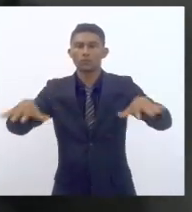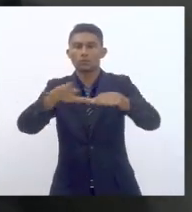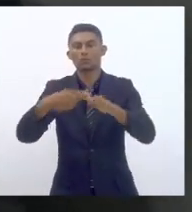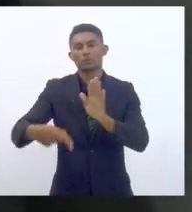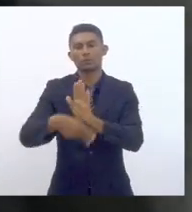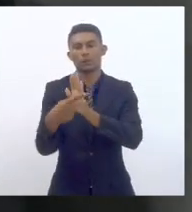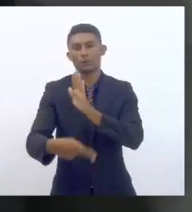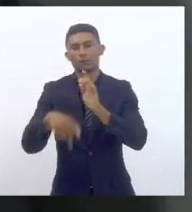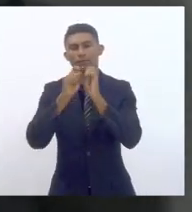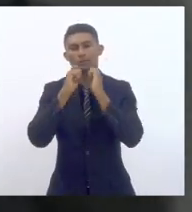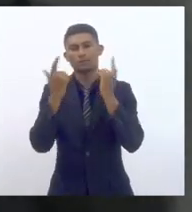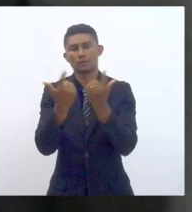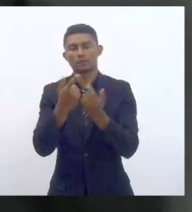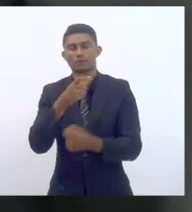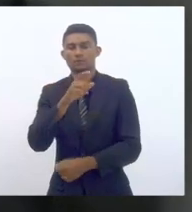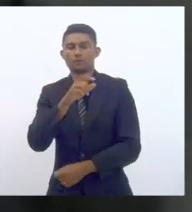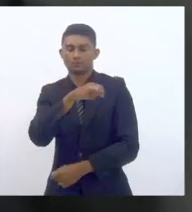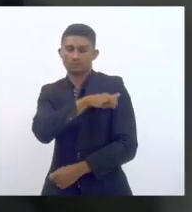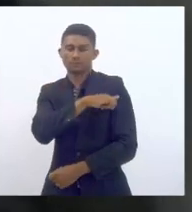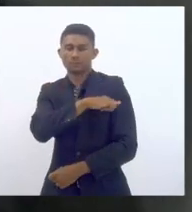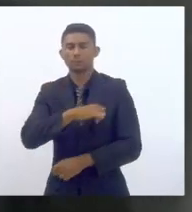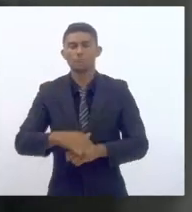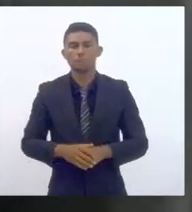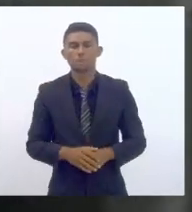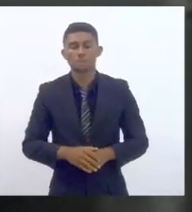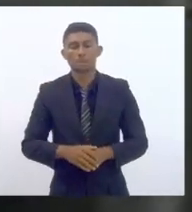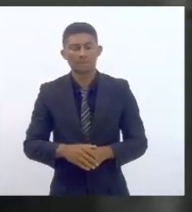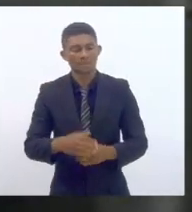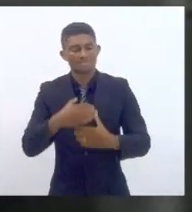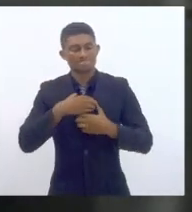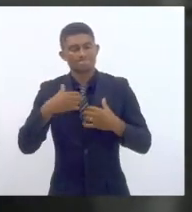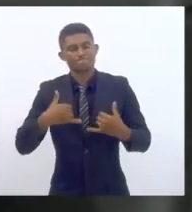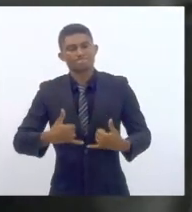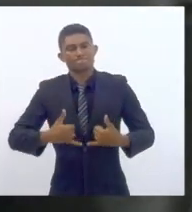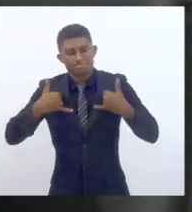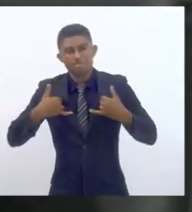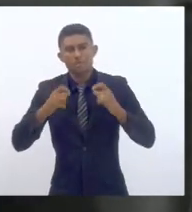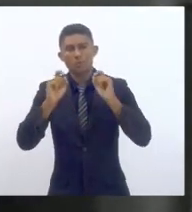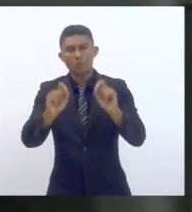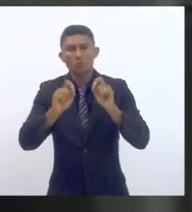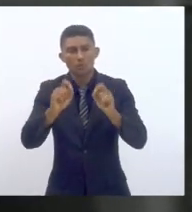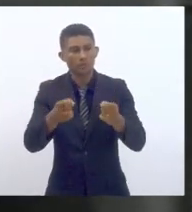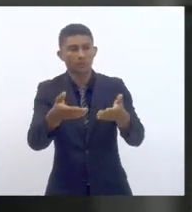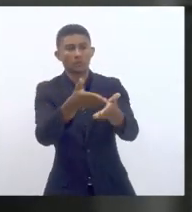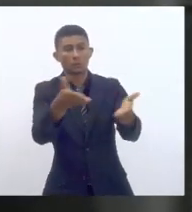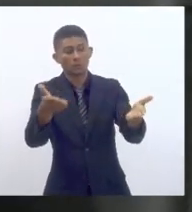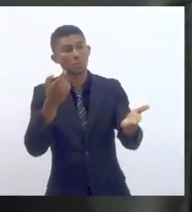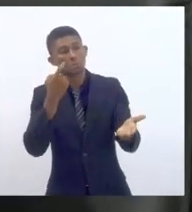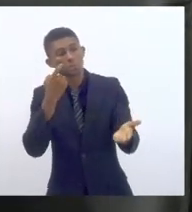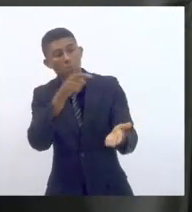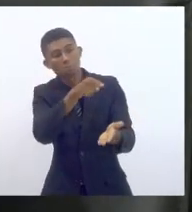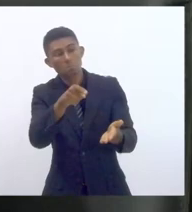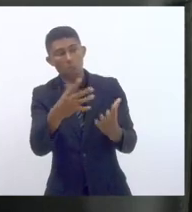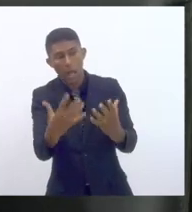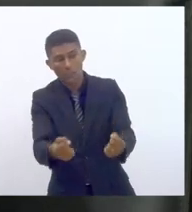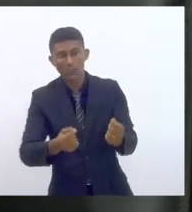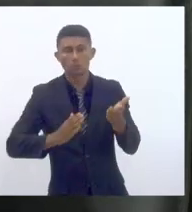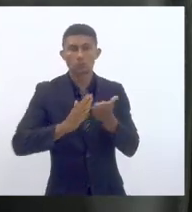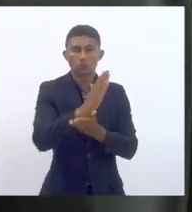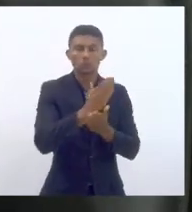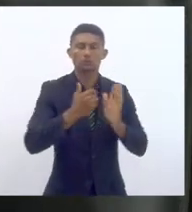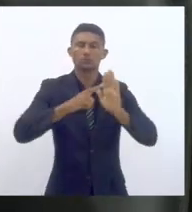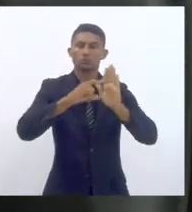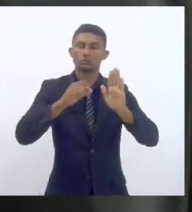Janeiro. Tenho a honra de submeter a elevada deliberação de vossas excelências em determinação ao